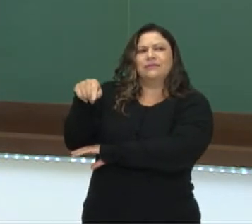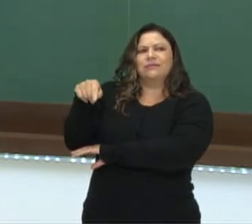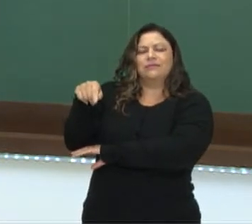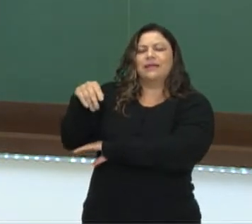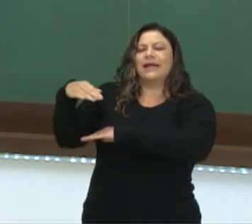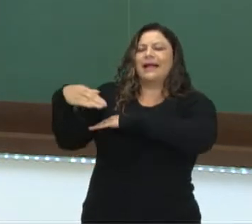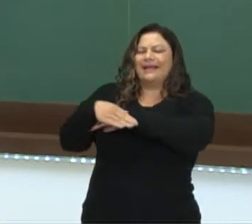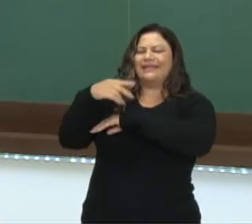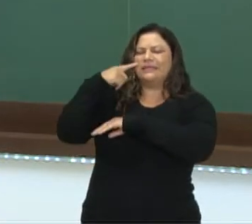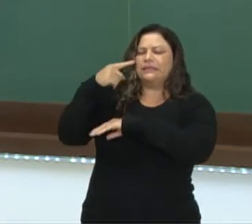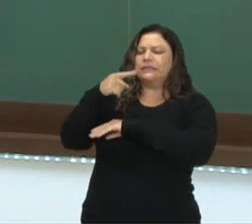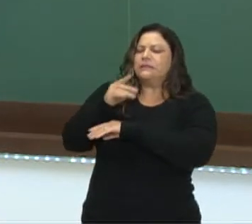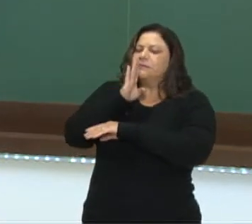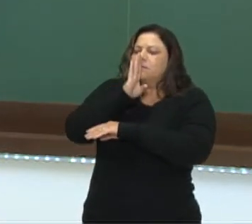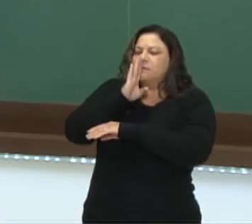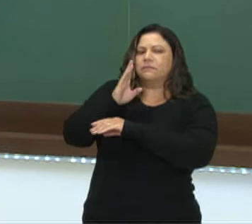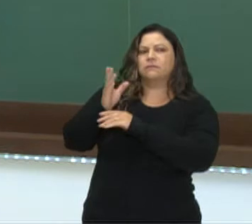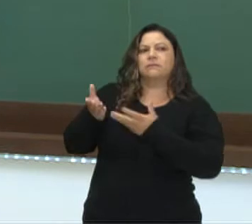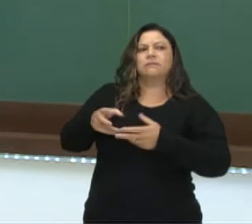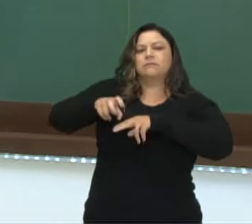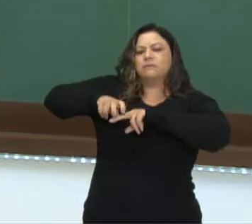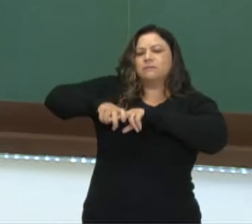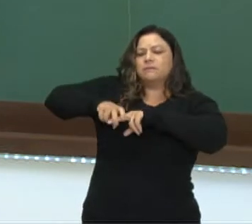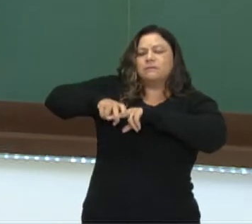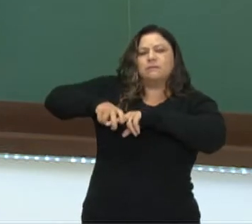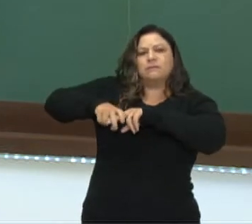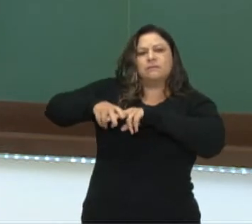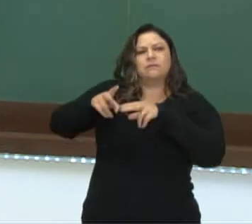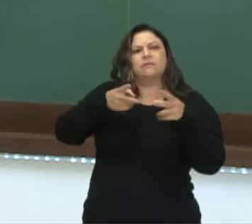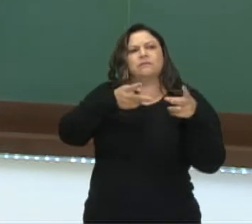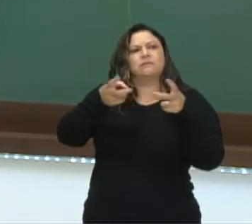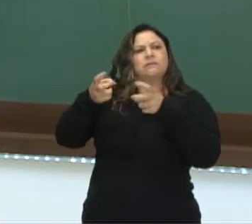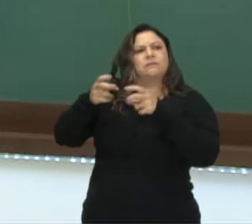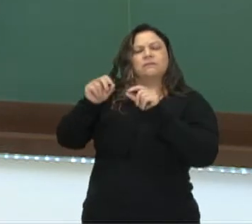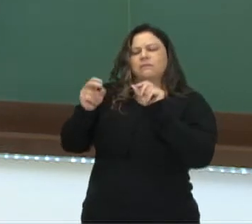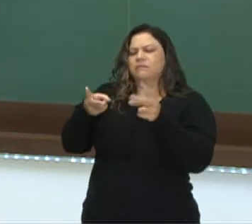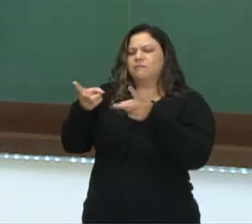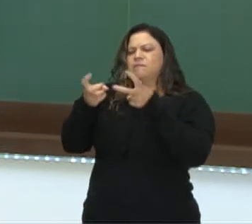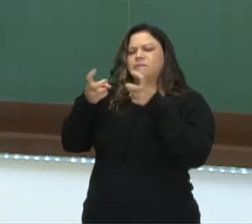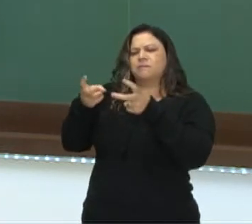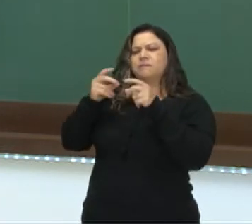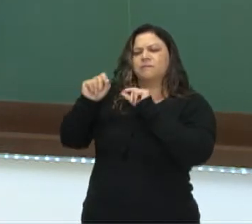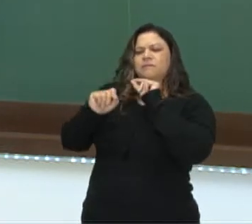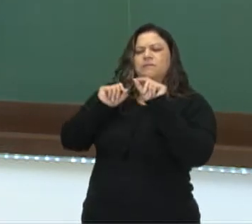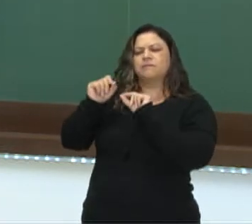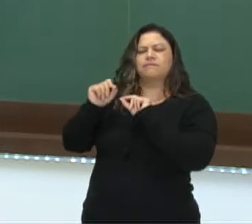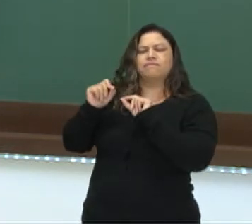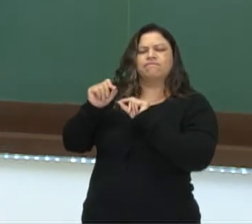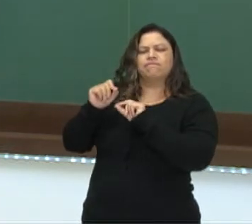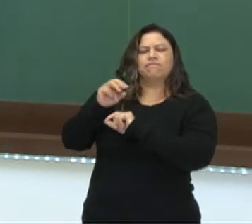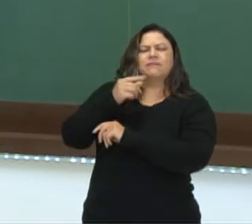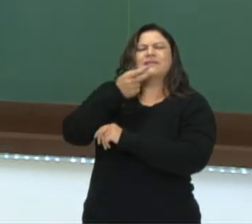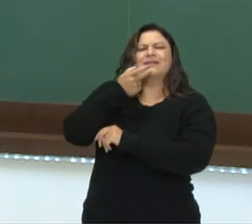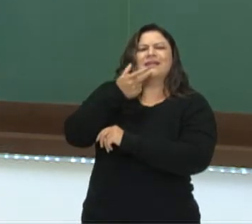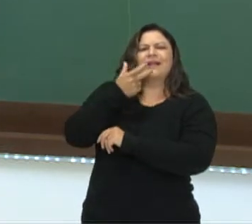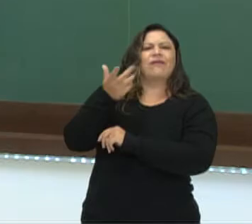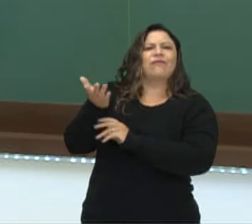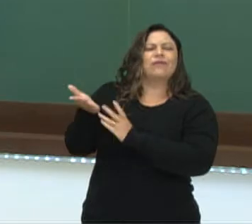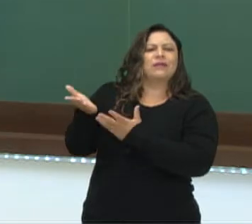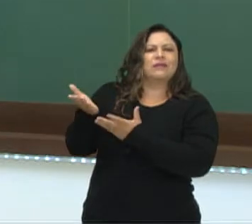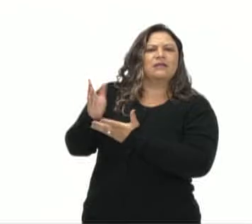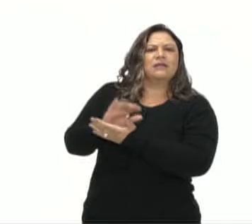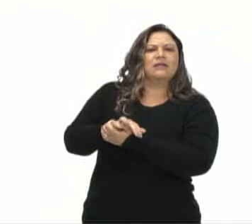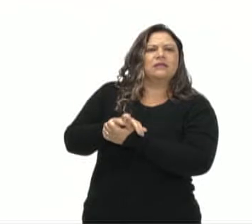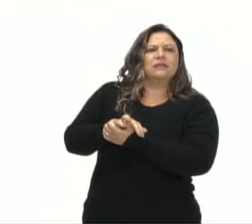Num canto ali, sentado. Observam ele e daí Mafalda fala o seguinte: